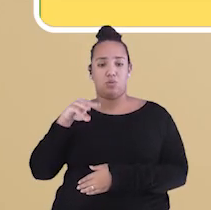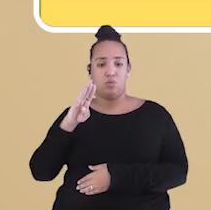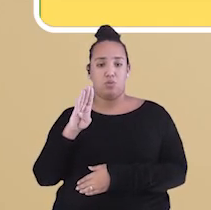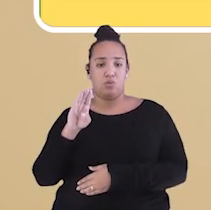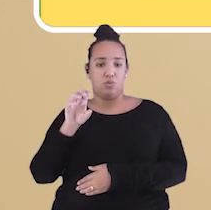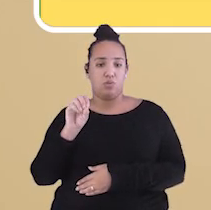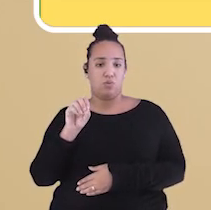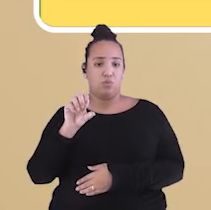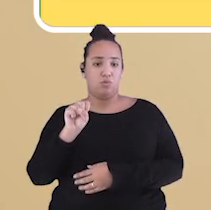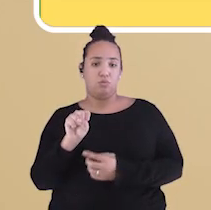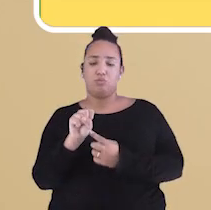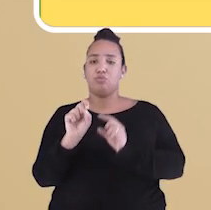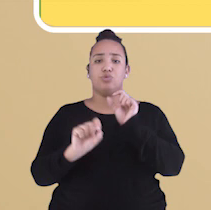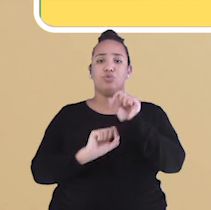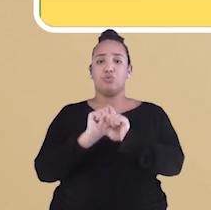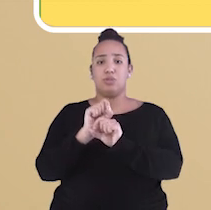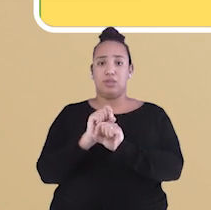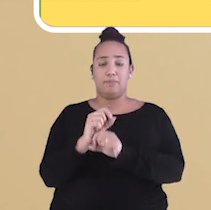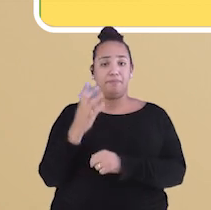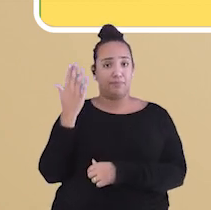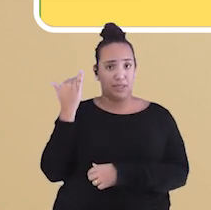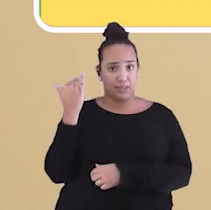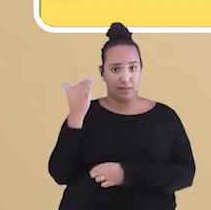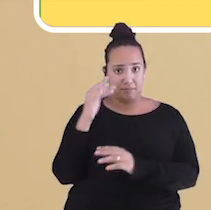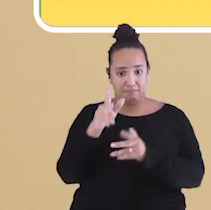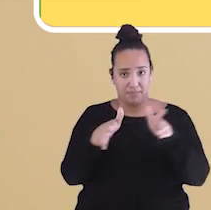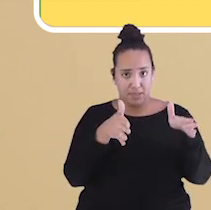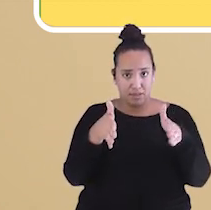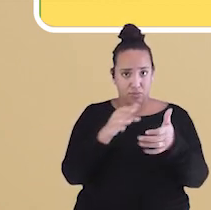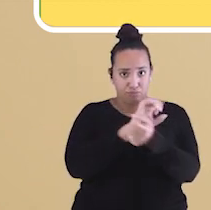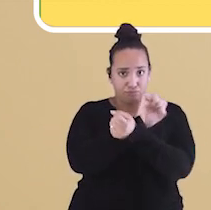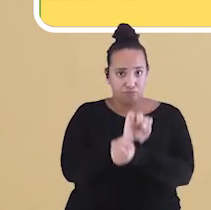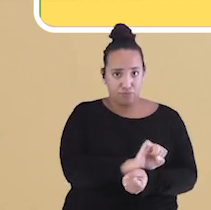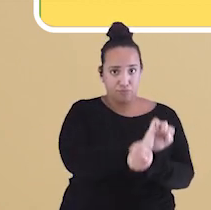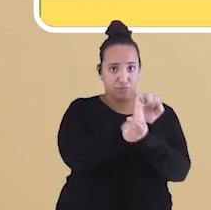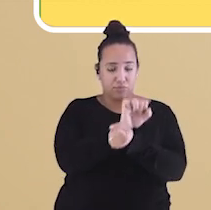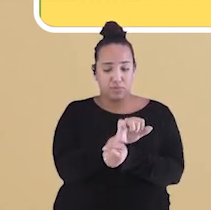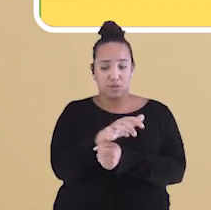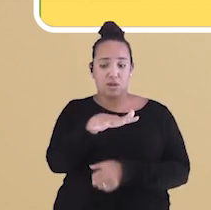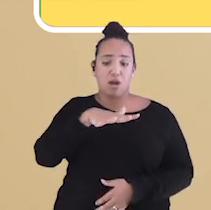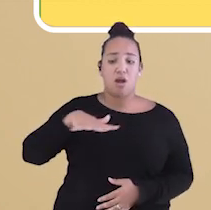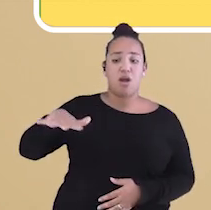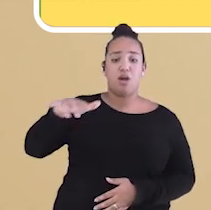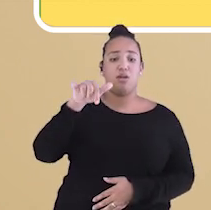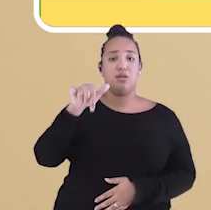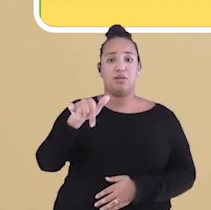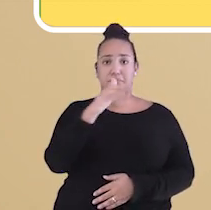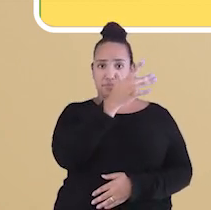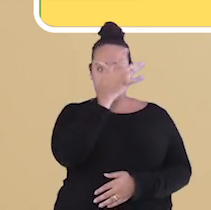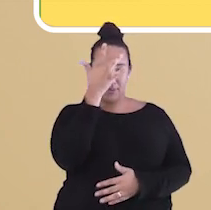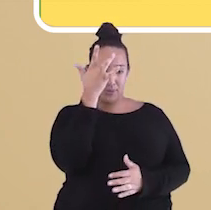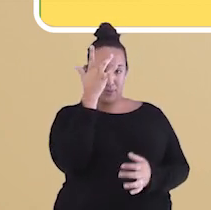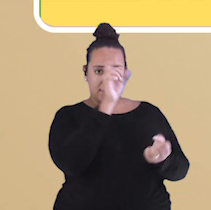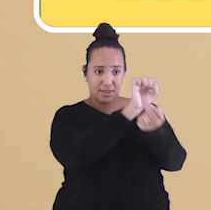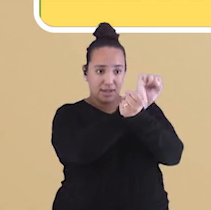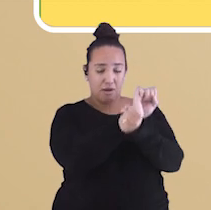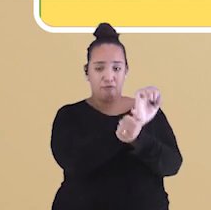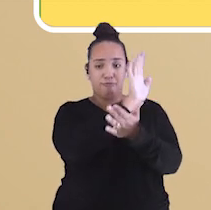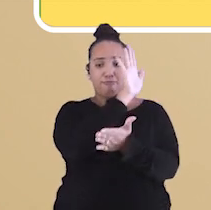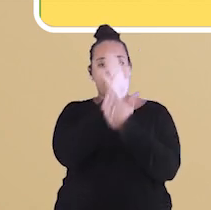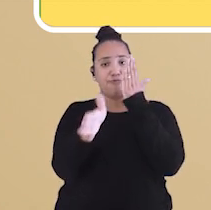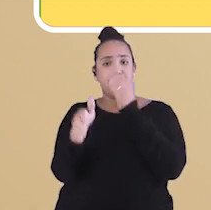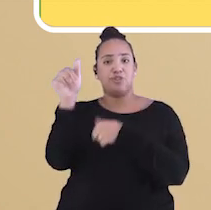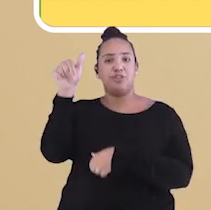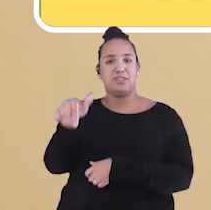se formaram no período colonial de escravidão, onde os escravos se refugiavam após fugirem